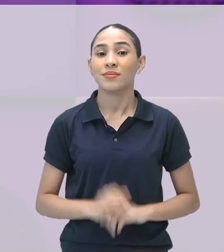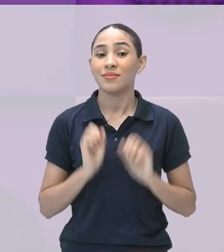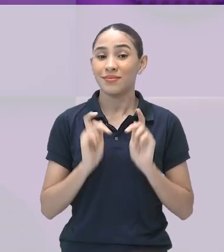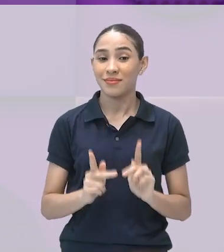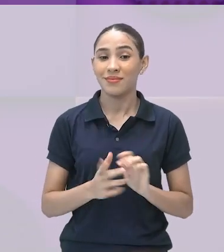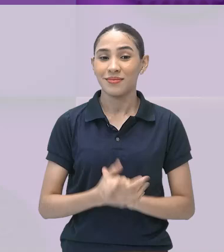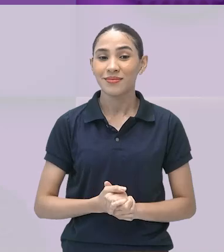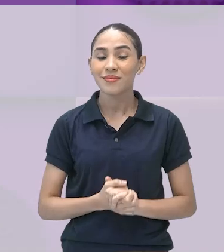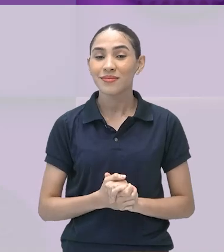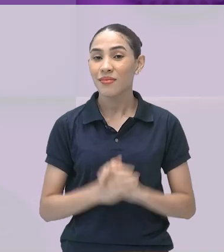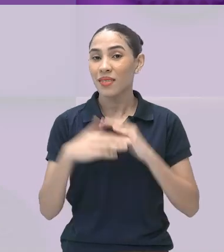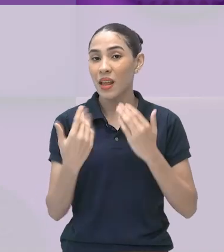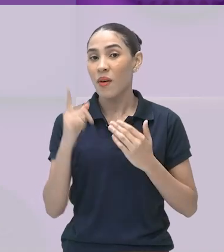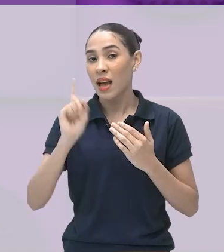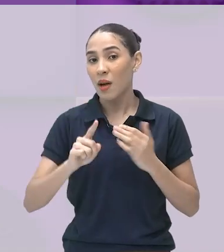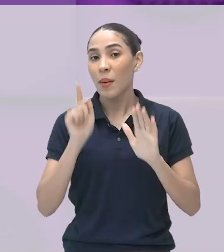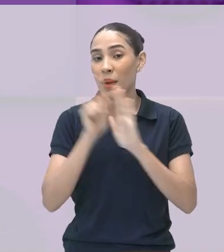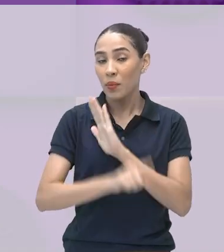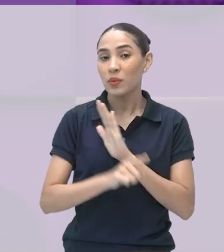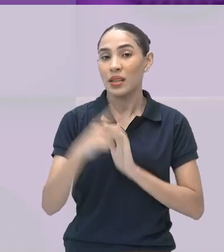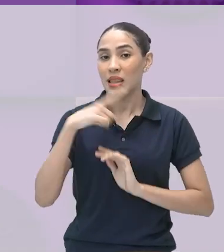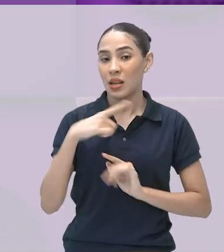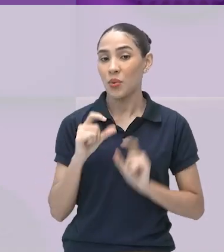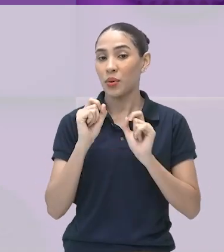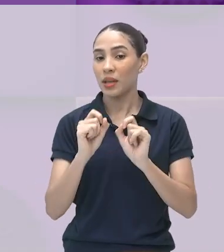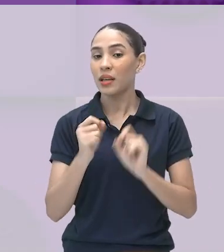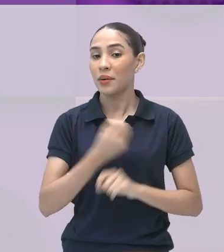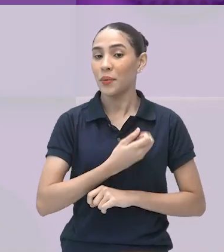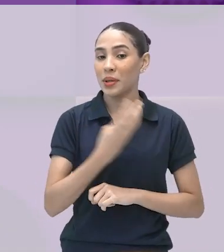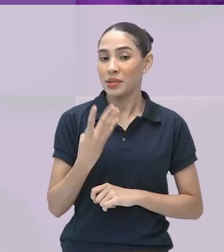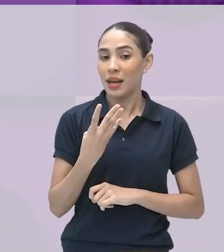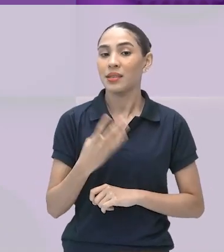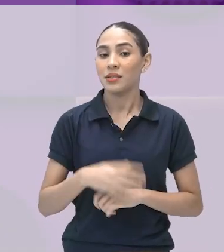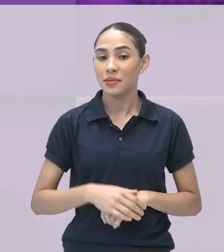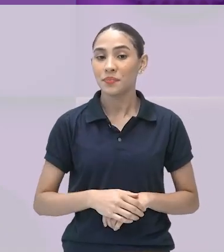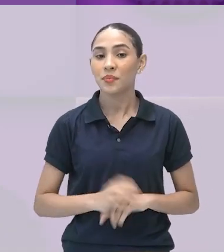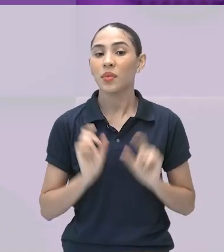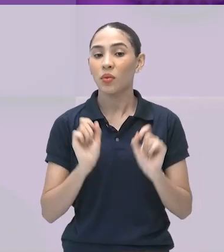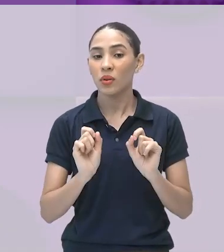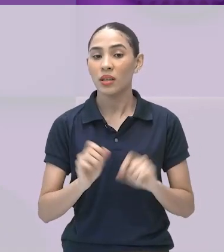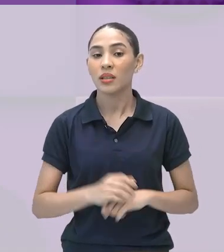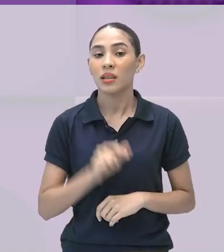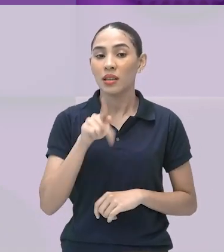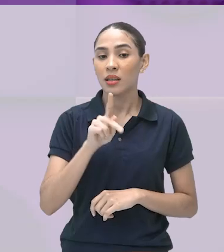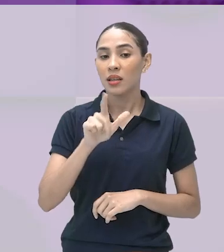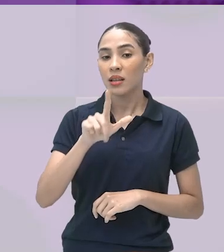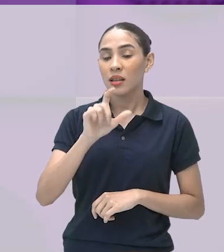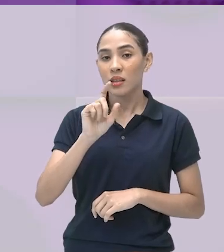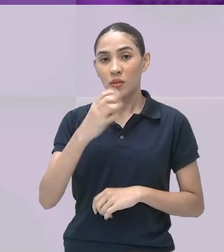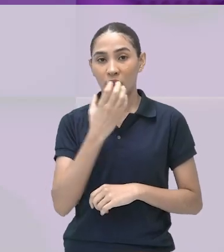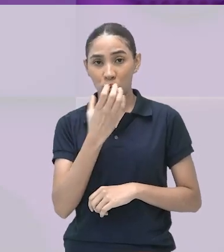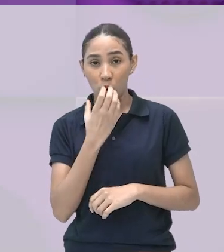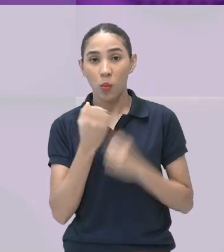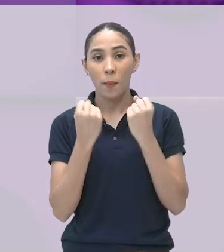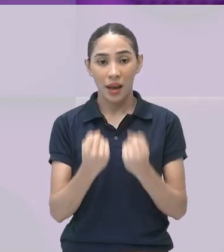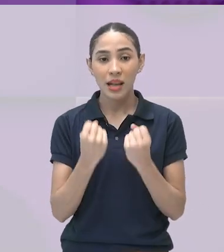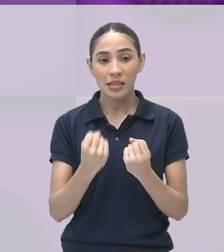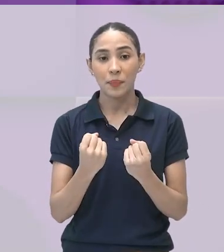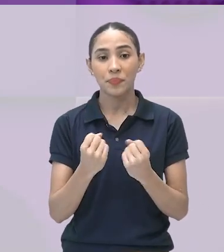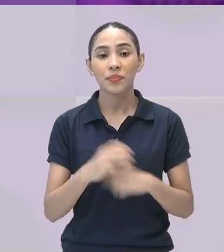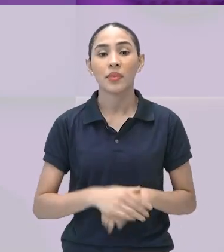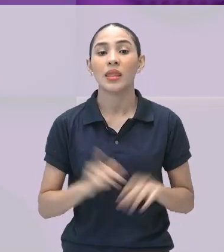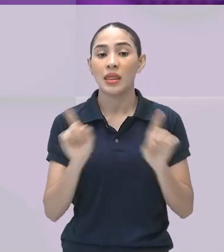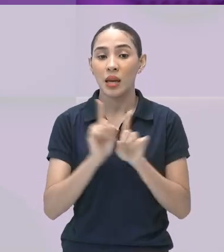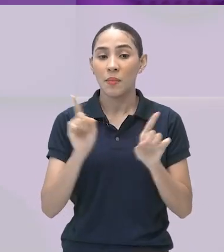Muito bem, então é uma questão envolvendo aí a quantidade, né, de quilos que o cachorrinho pesa e